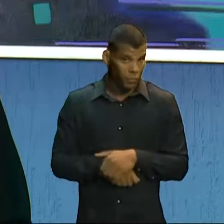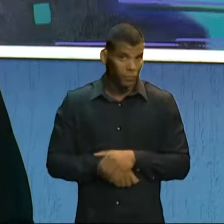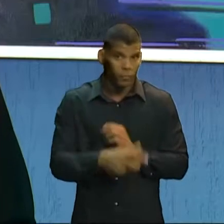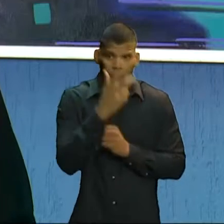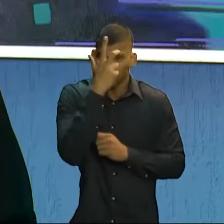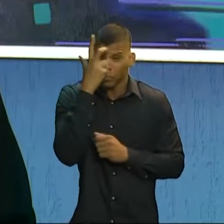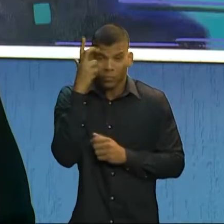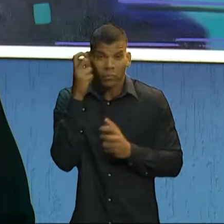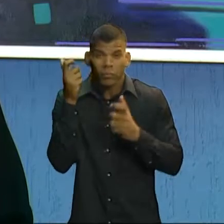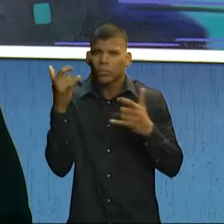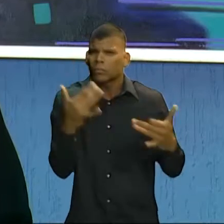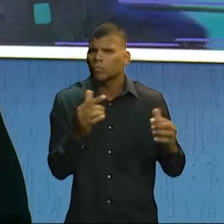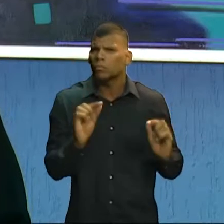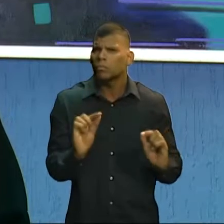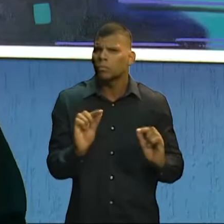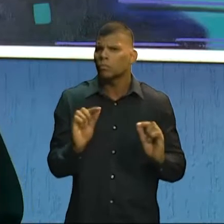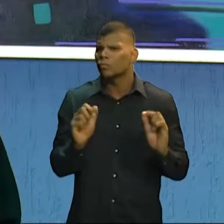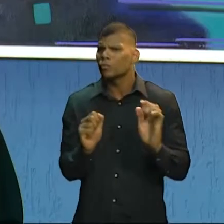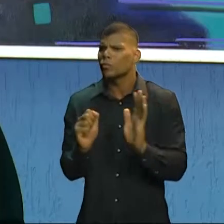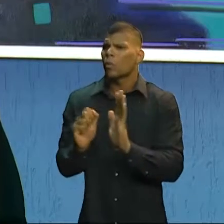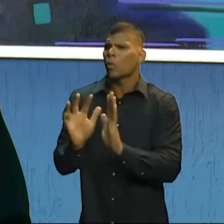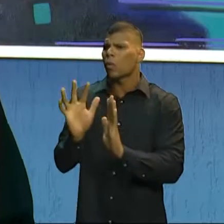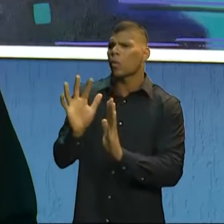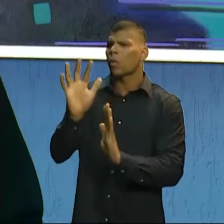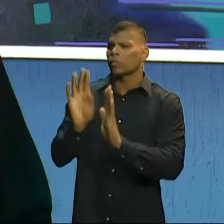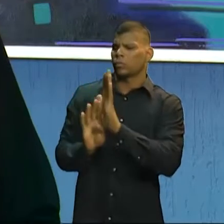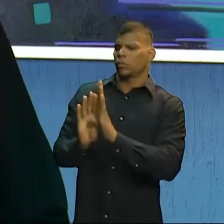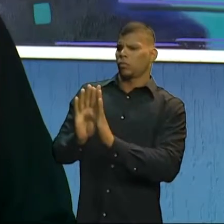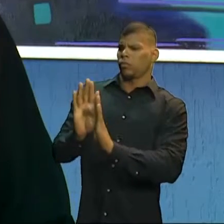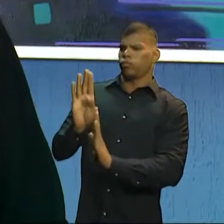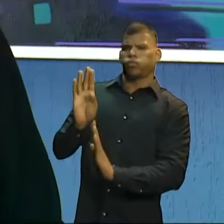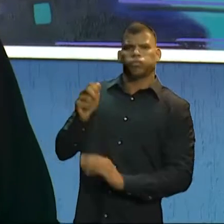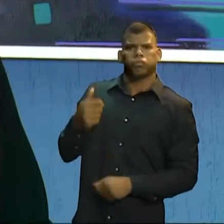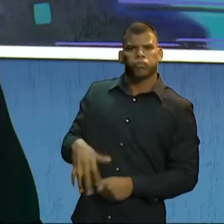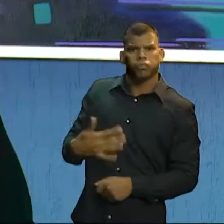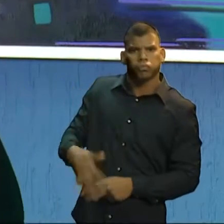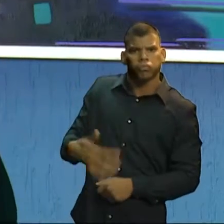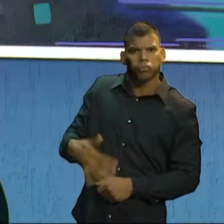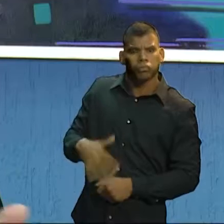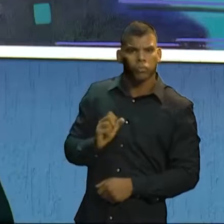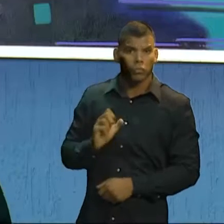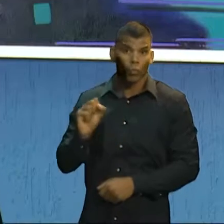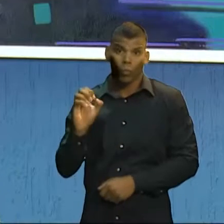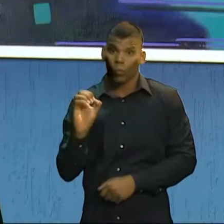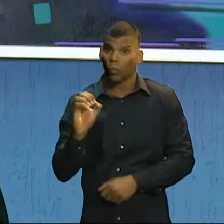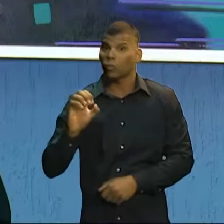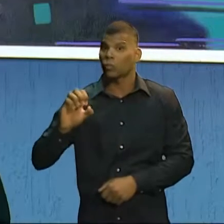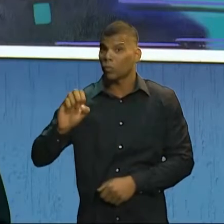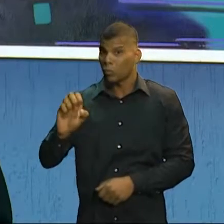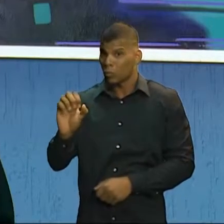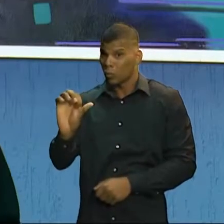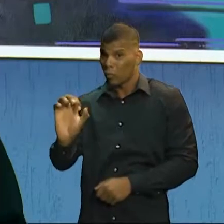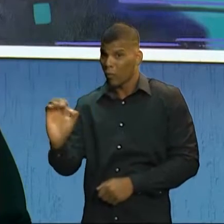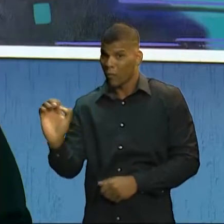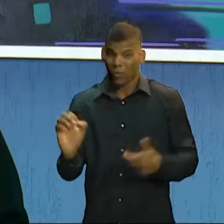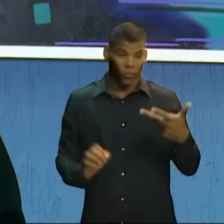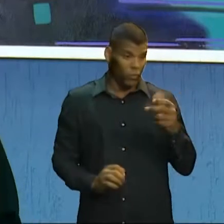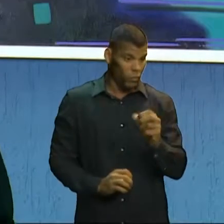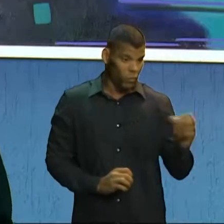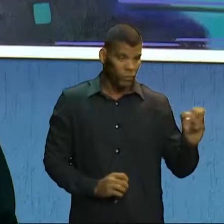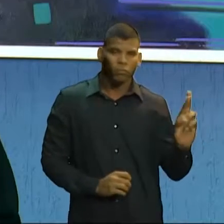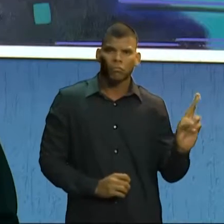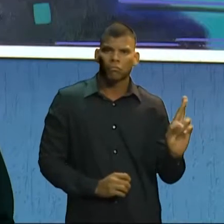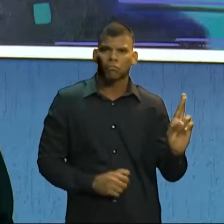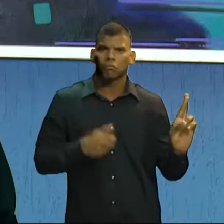aumentos sucessivos nos testes nas últimas semanas, com preços variando entre R$ 89 e R$ 300.